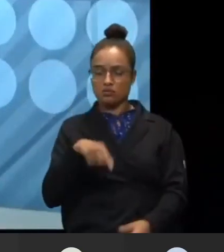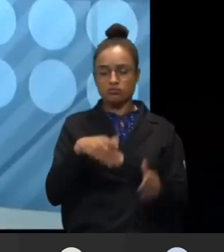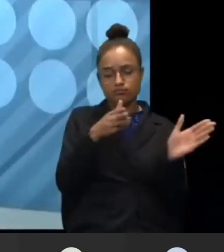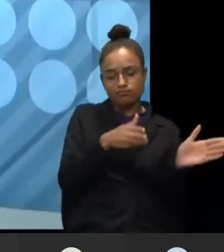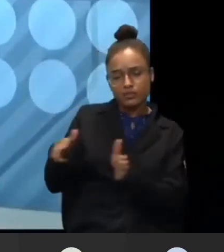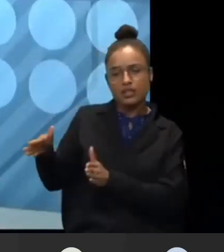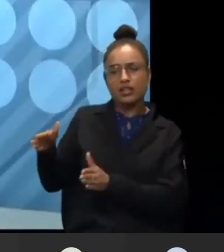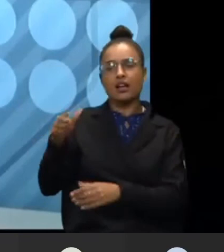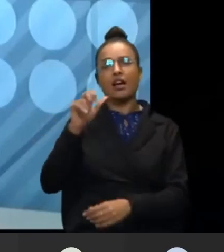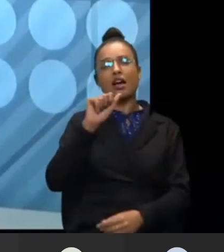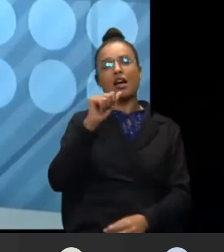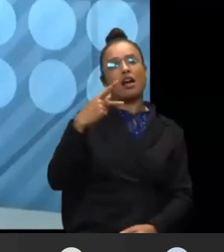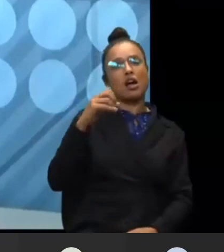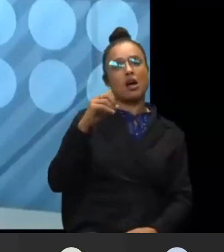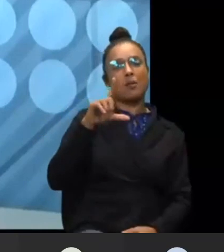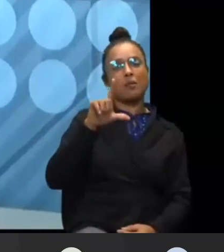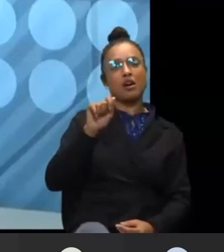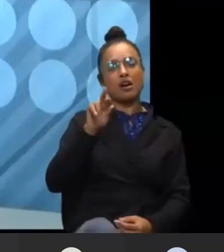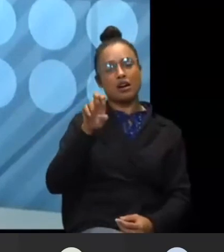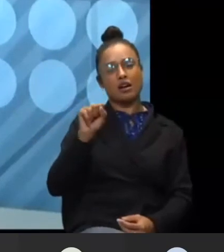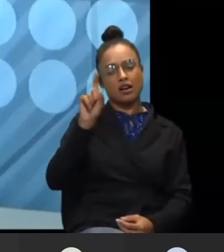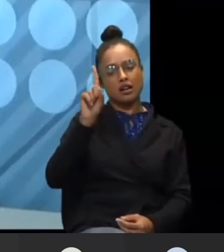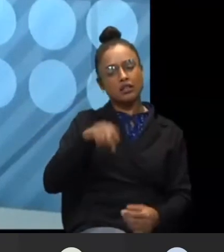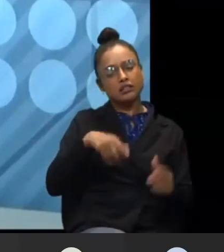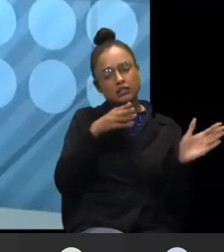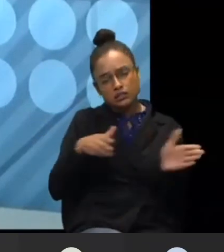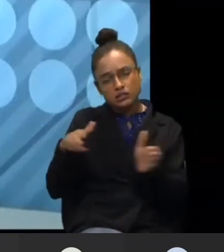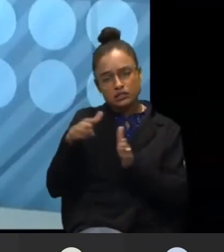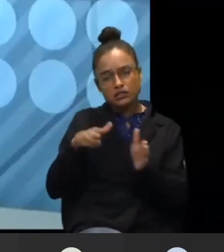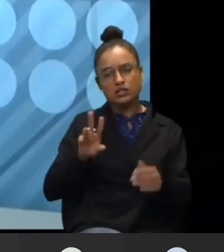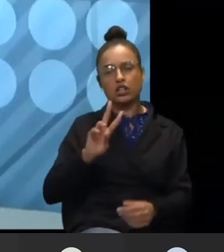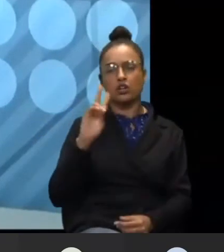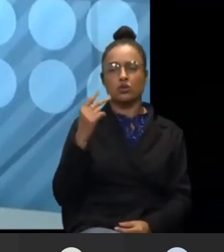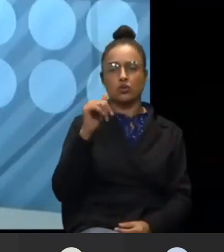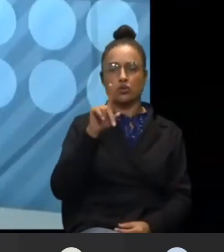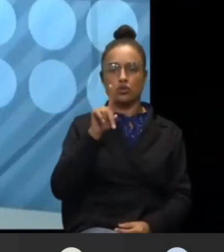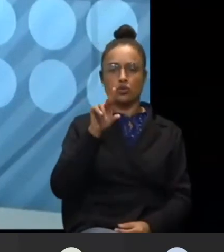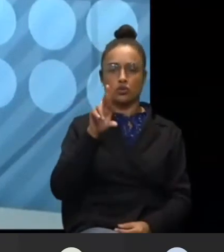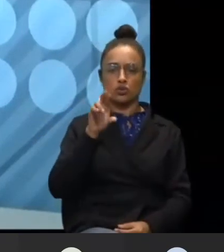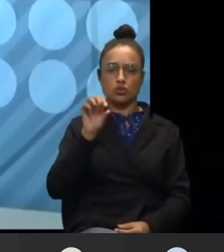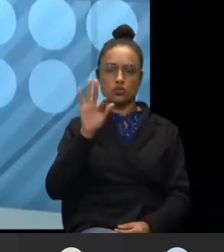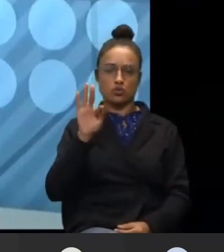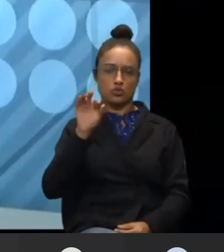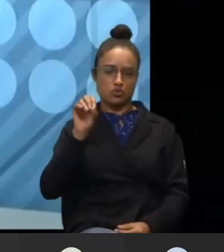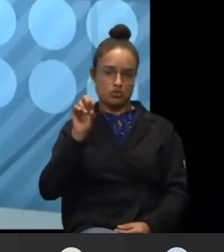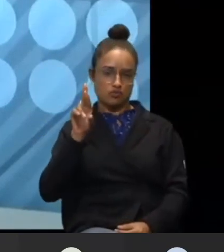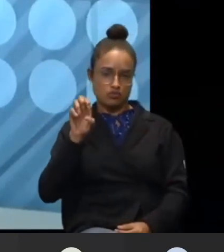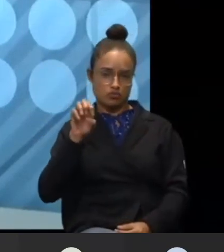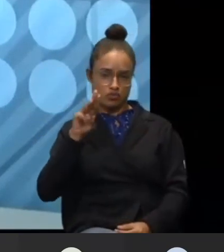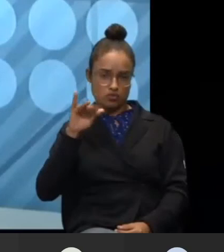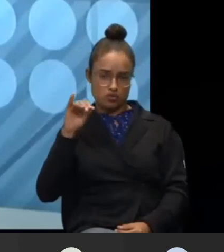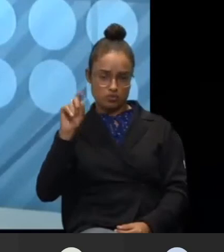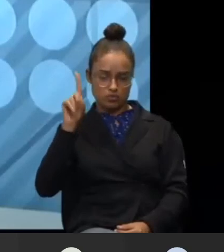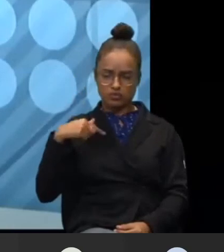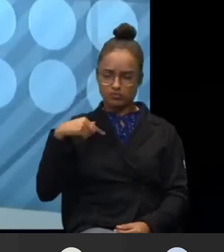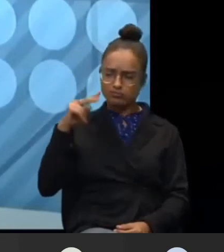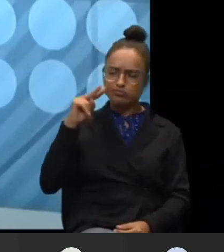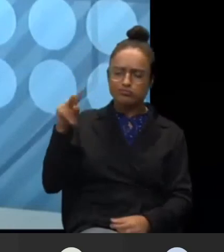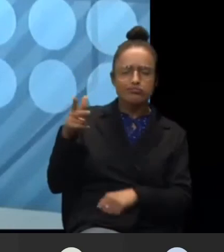apolares, que vão solubilizar os compostos hidrofóbicos. Vamos ao um